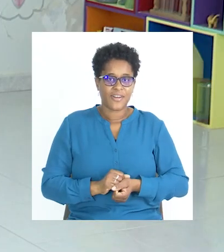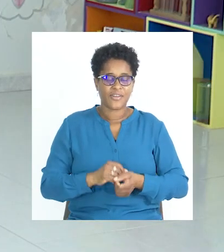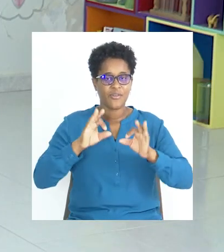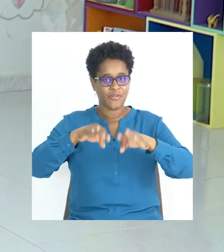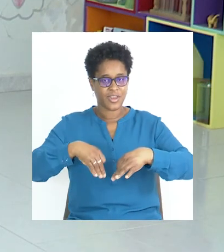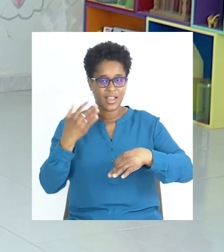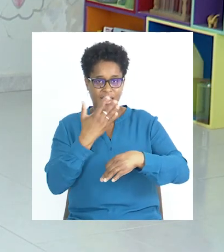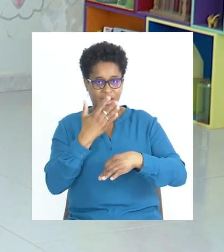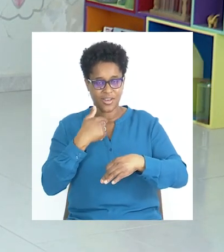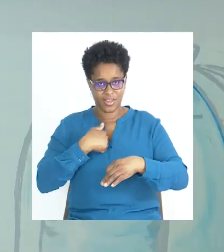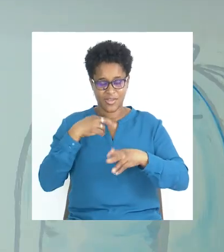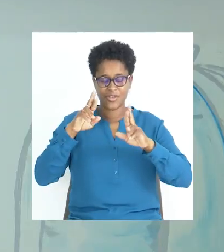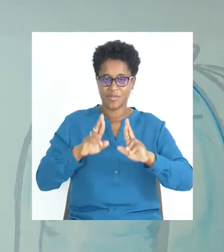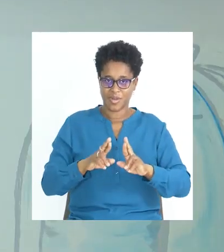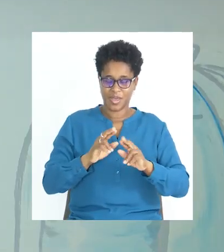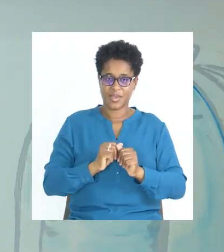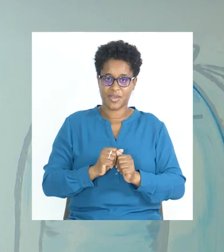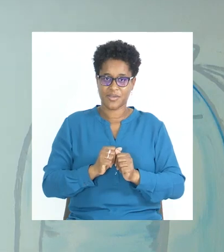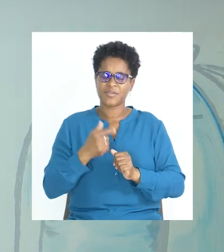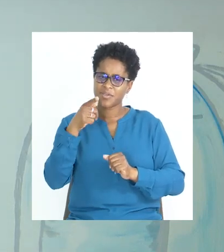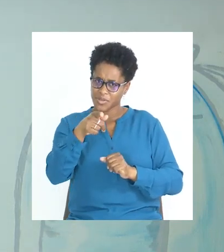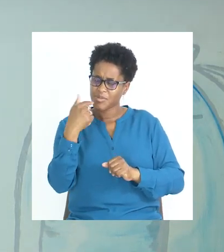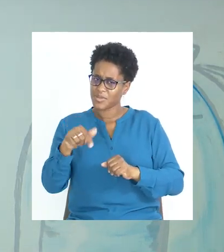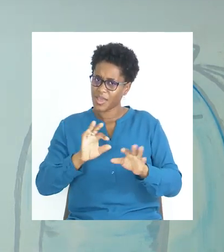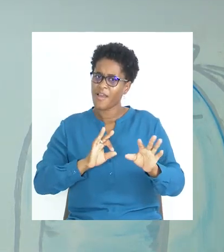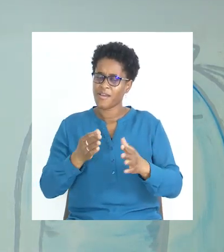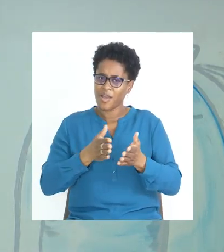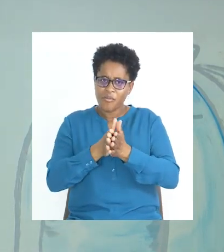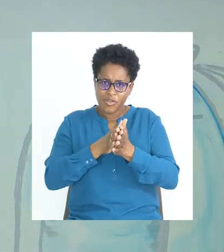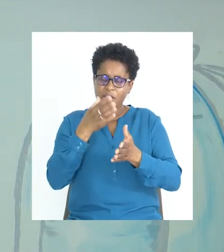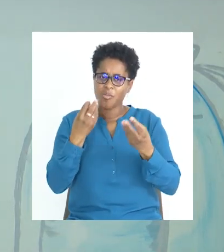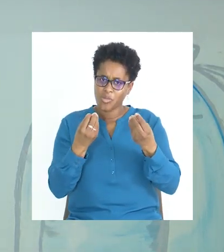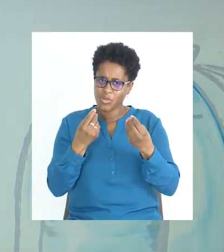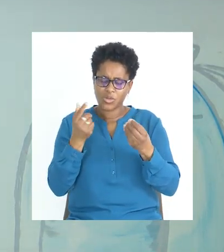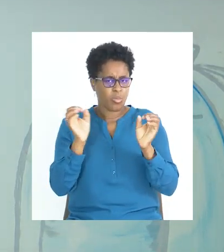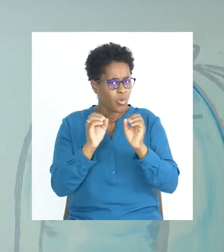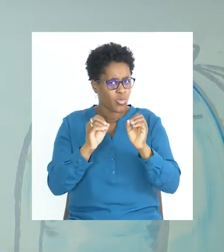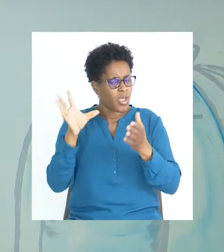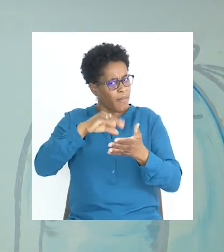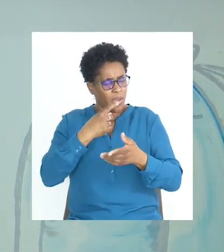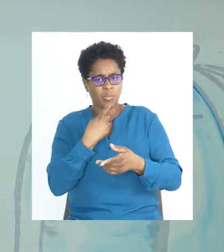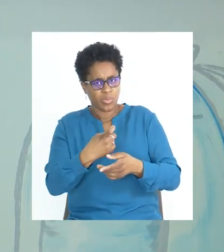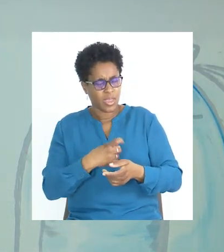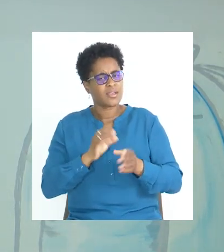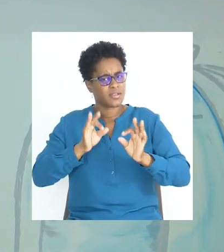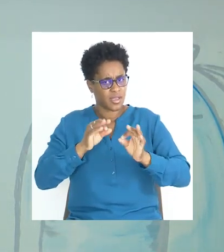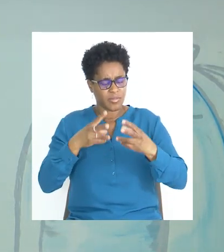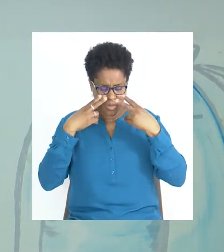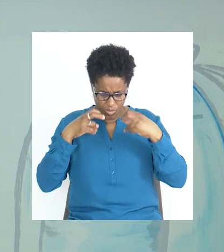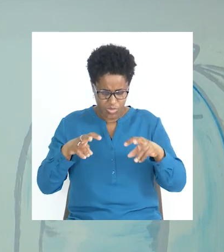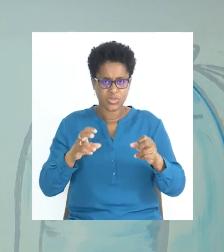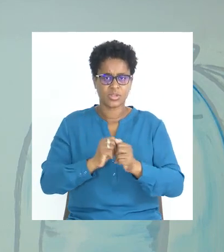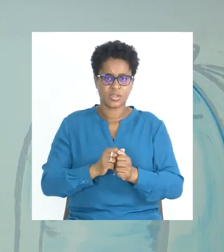a mais um final de aula. Espero que tenhas aproveitado muito. Nunca é demais perguntar, nunca é